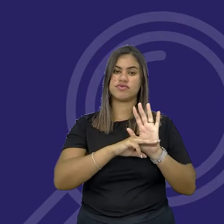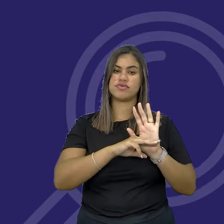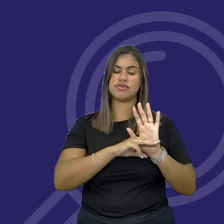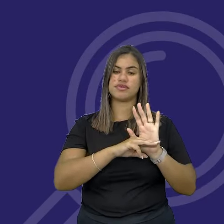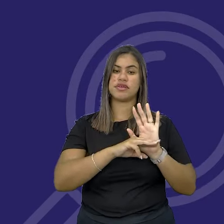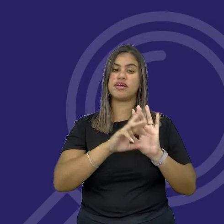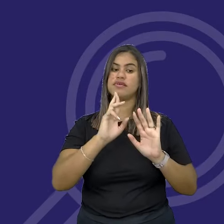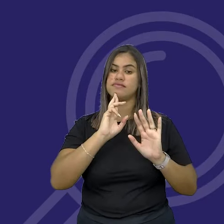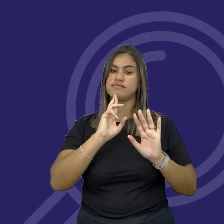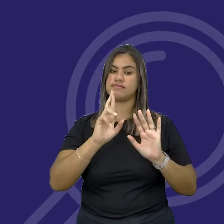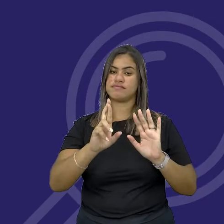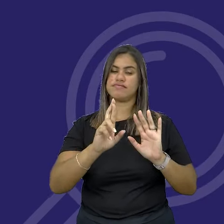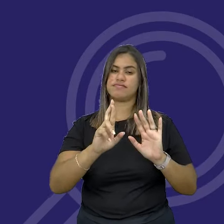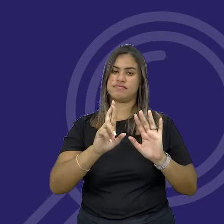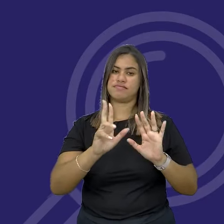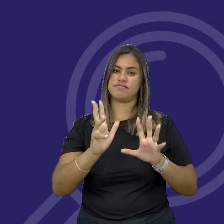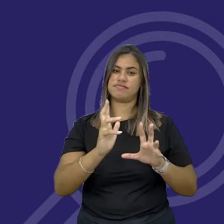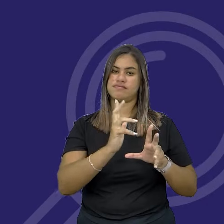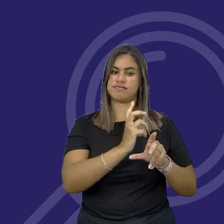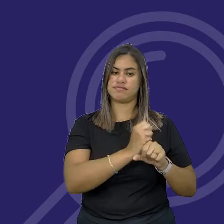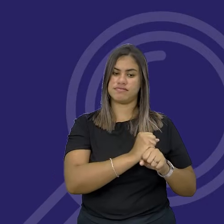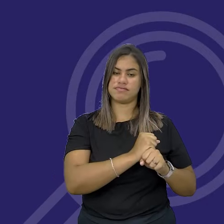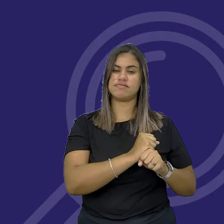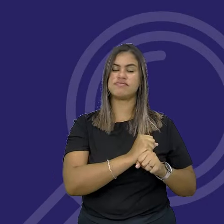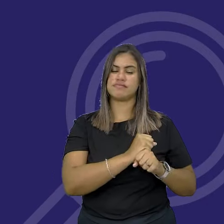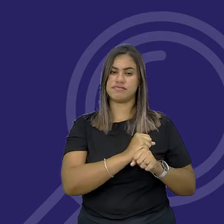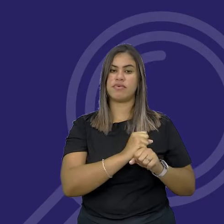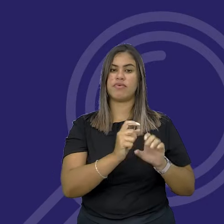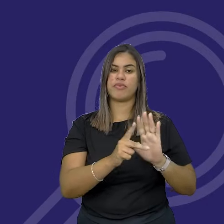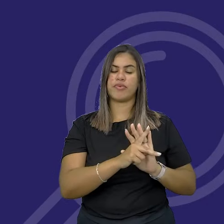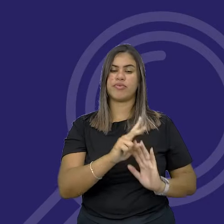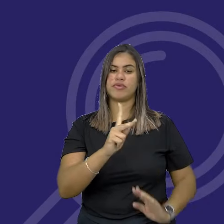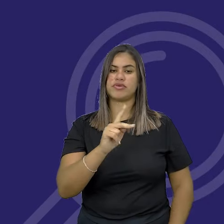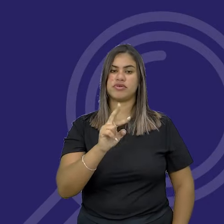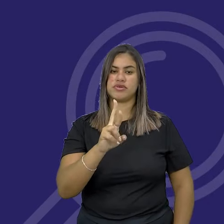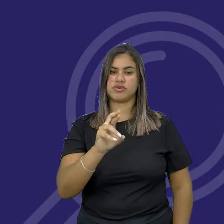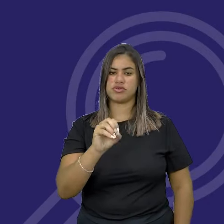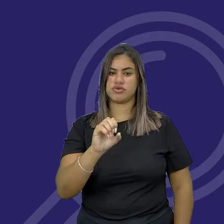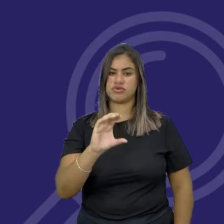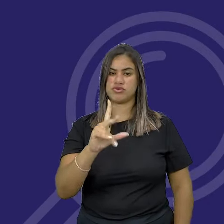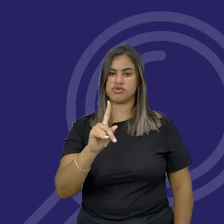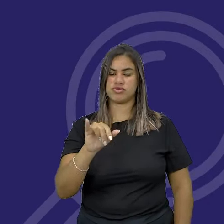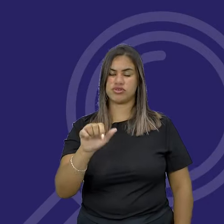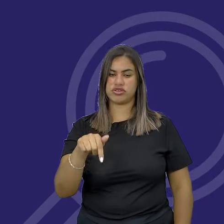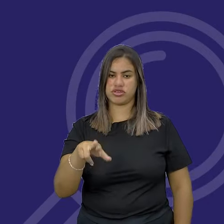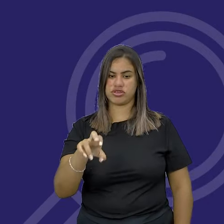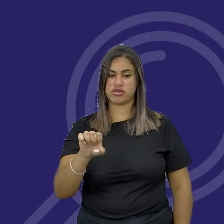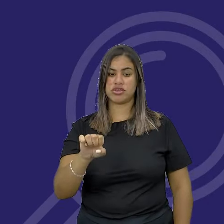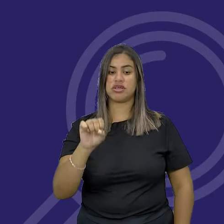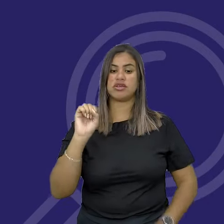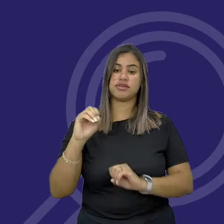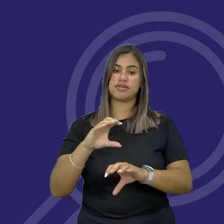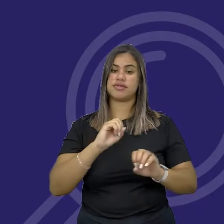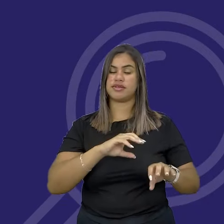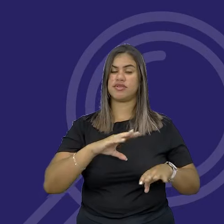de problemas da Enochique, que ela fala que o ensino da matemática, ele pode ser